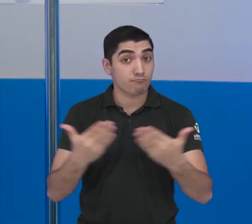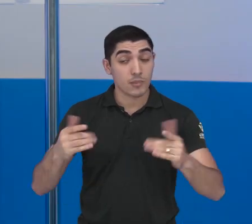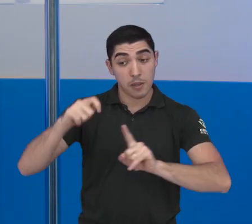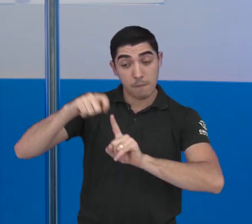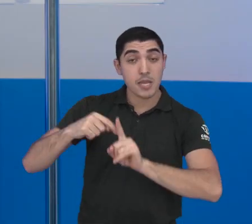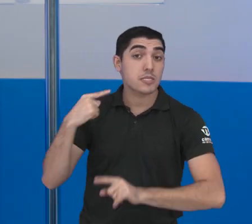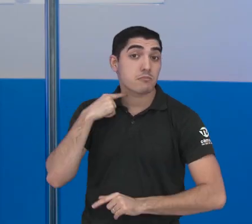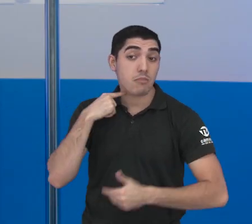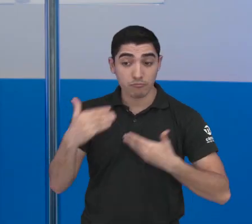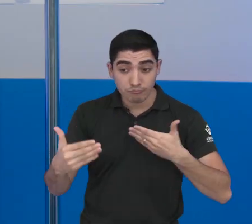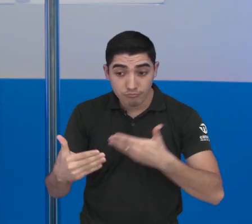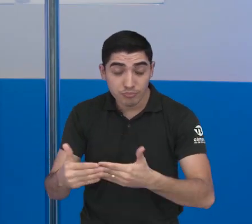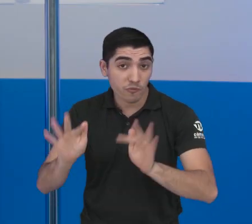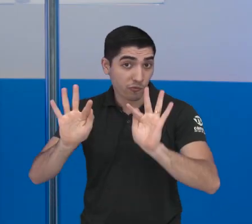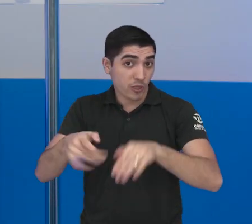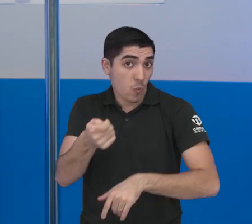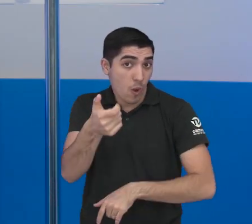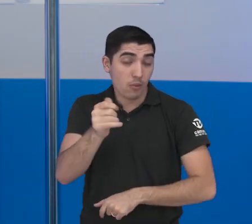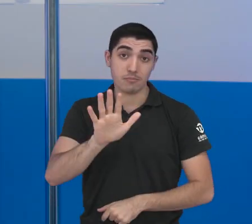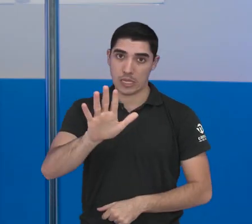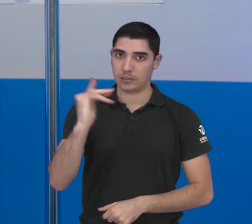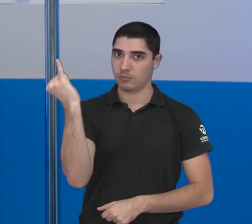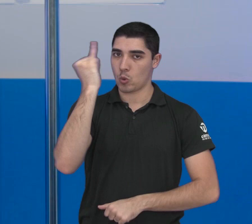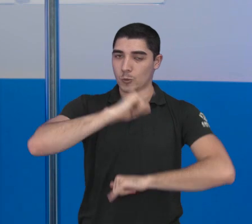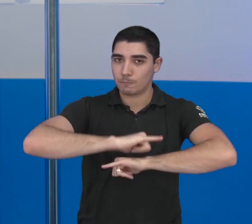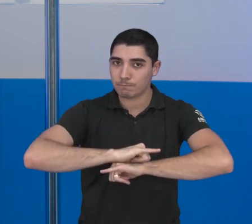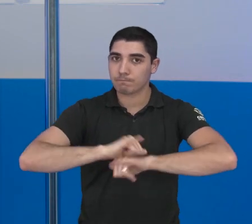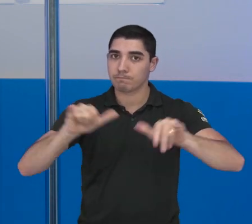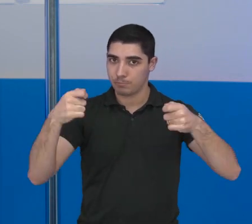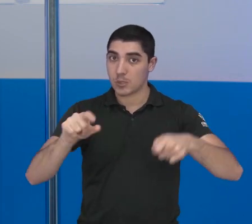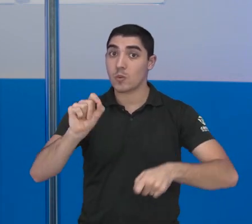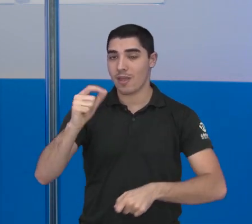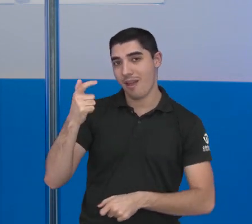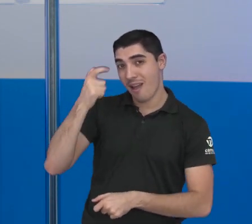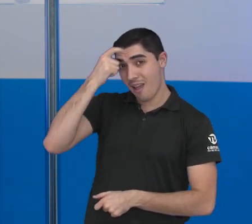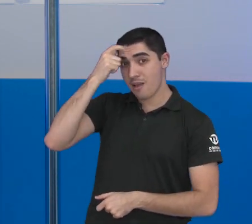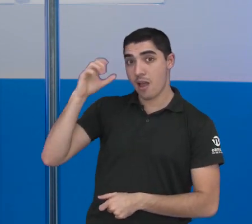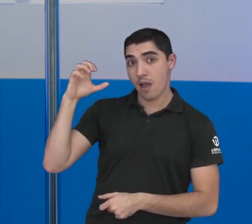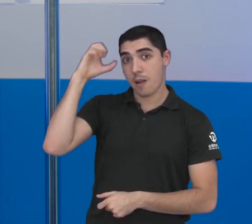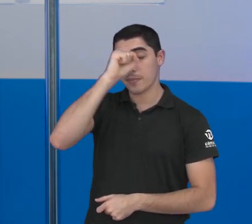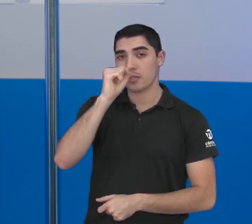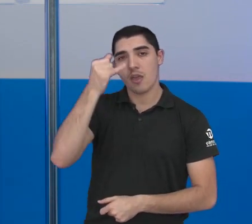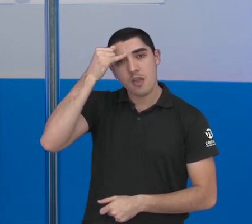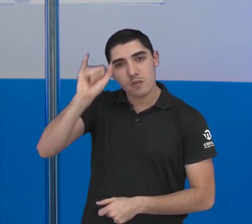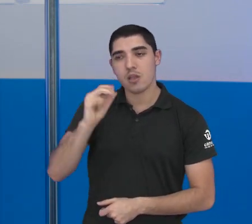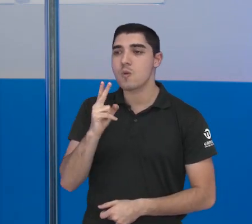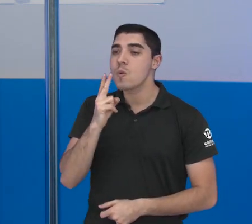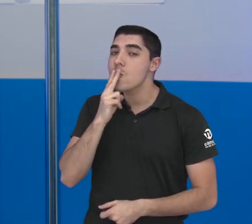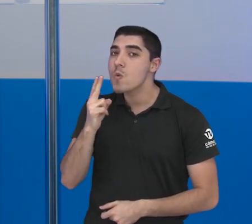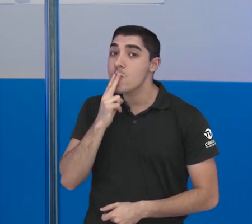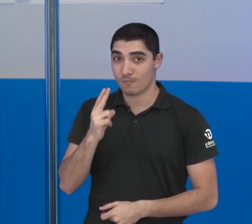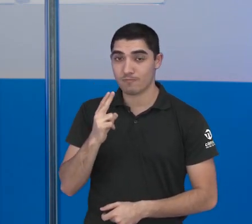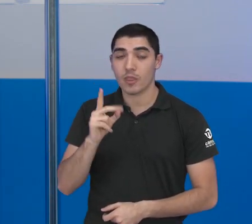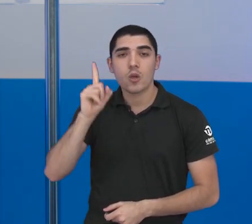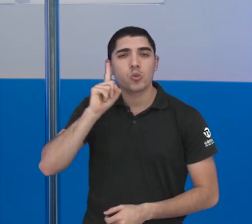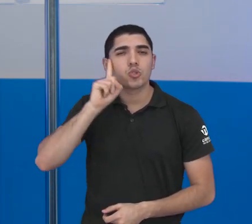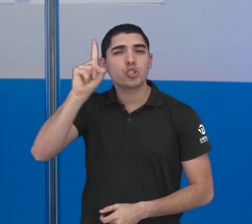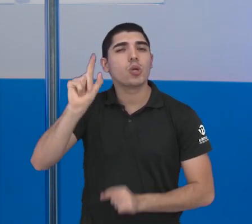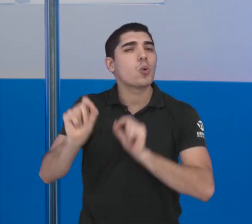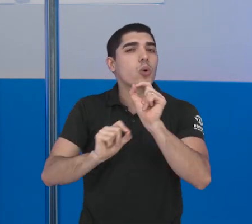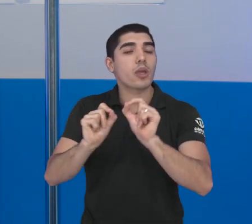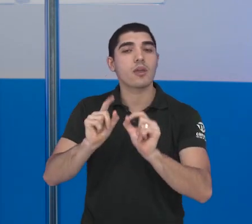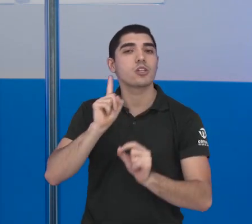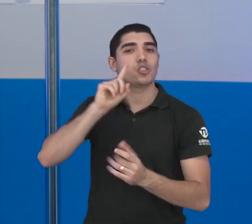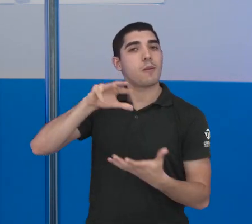Pessoal, maio já está acabando, mas o mês termina com uma mensagem importante, a conscientização sobre os riscos do cigarro. Estamos falando do